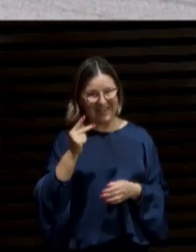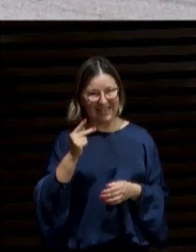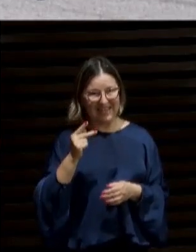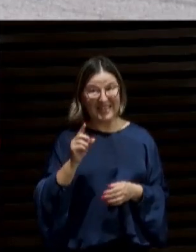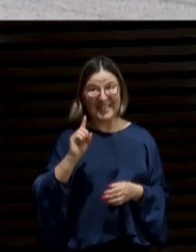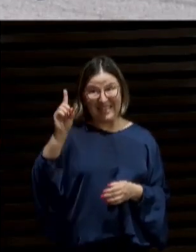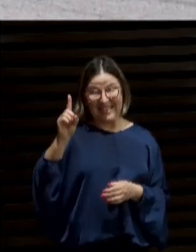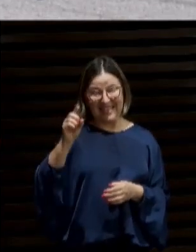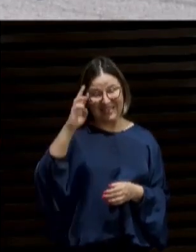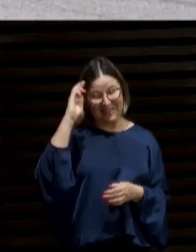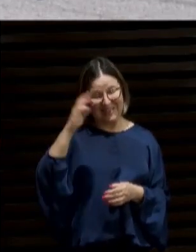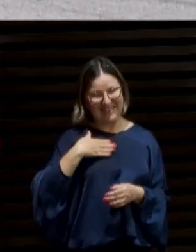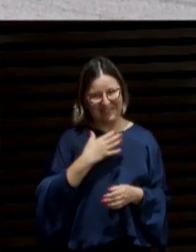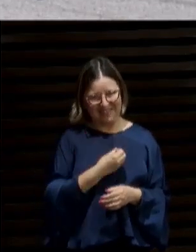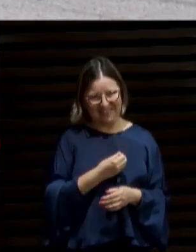vida.